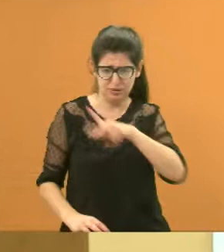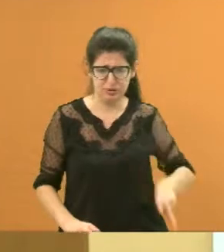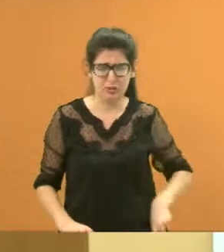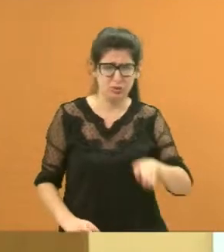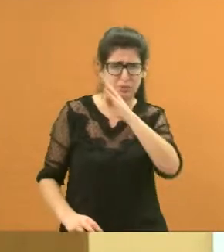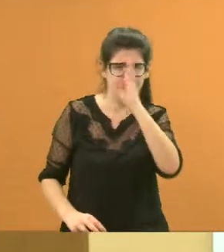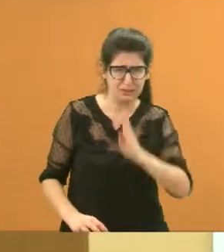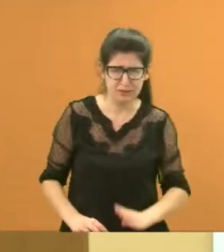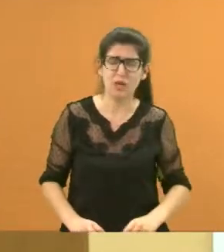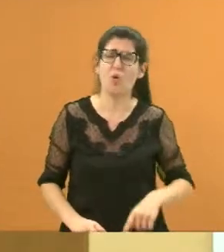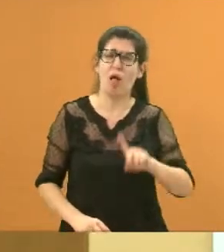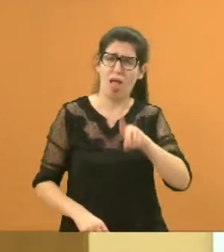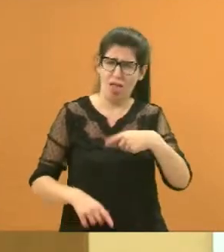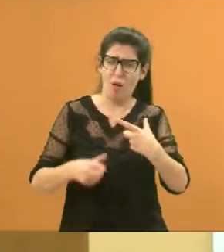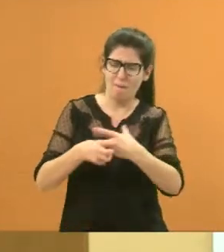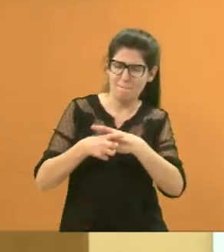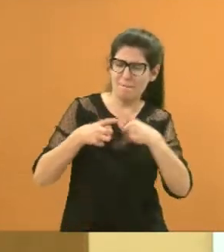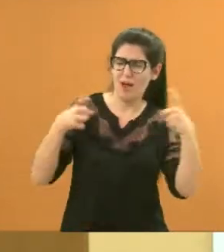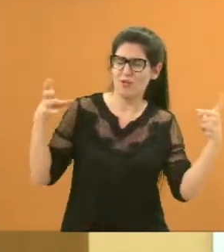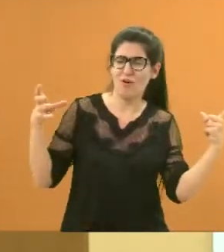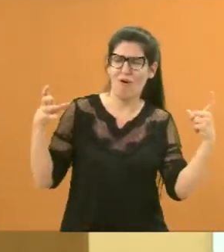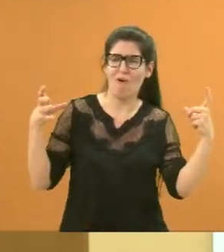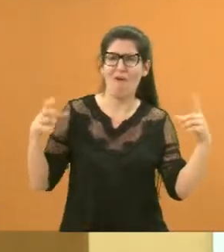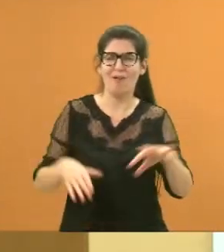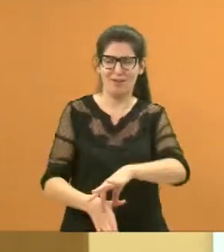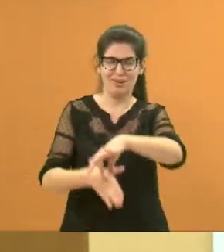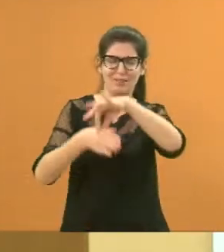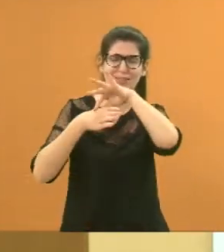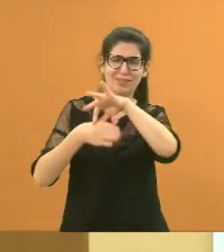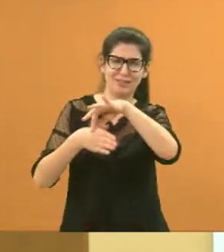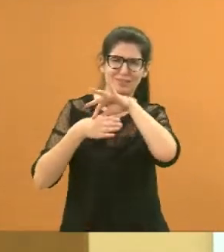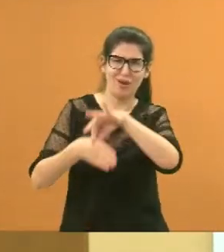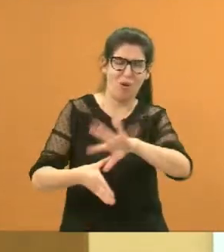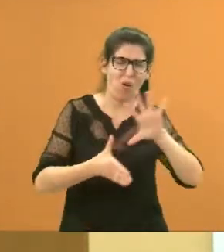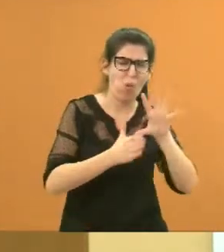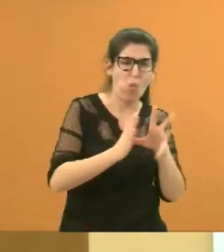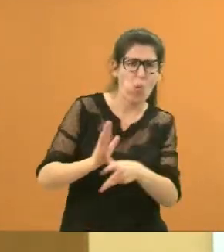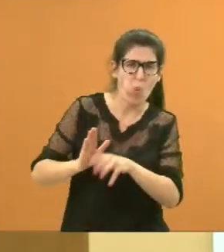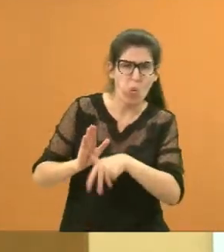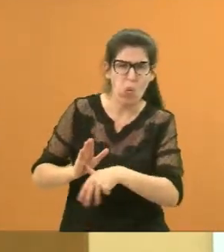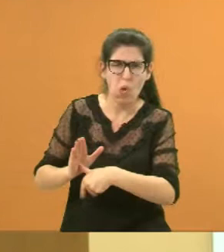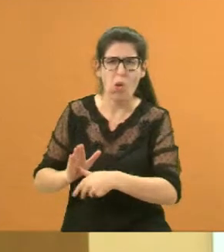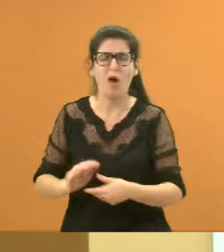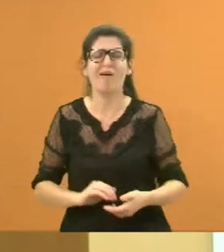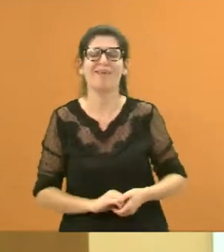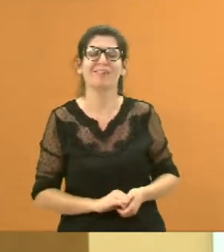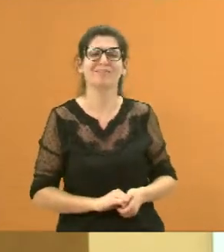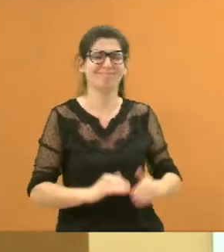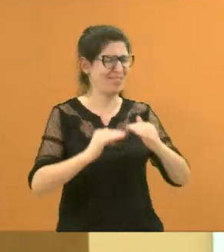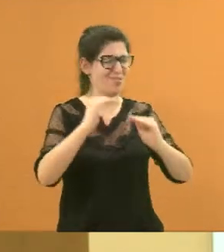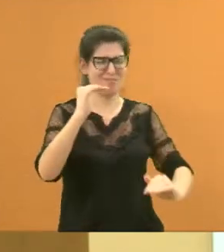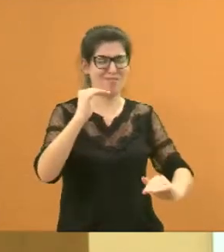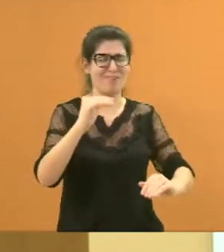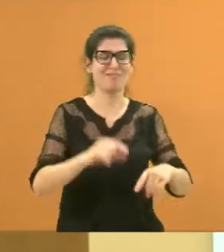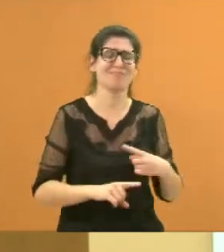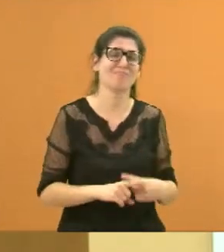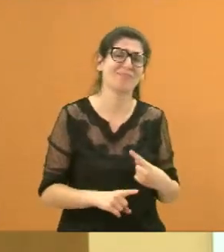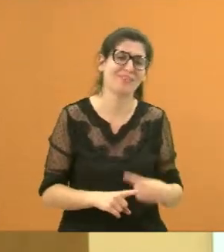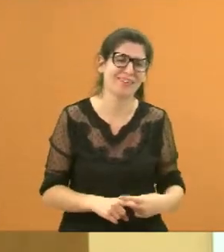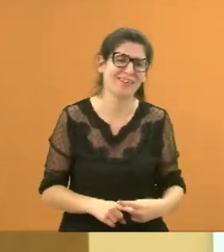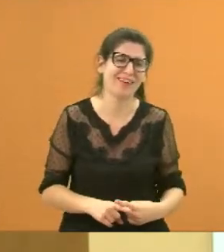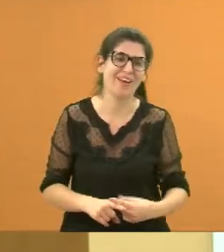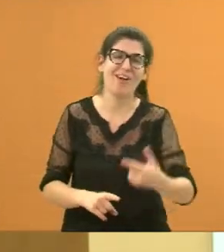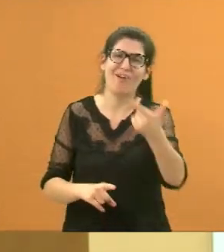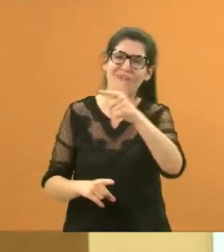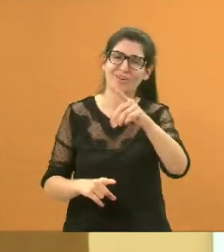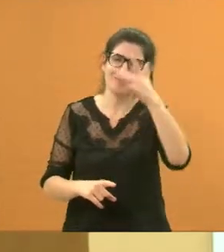o organizador de corrupção, né? Claro que a opinião dele, eu discordo, tanto discordo que até os adversários nossos